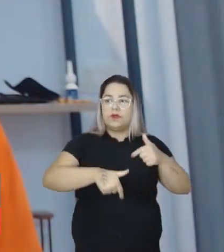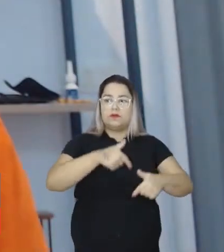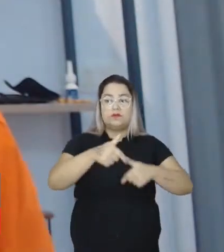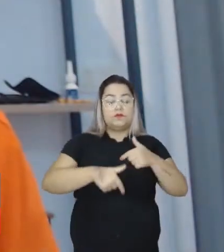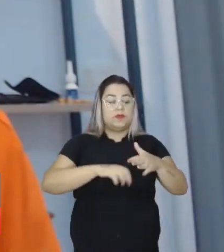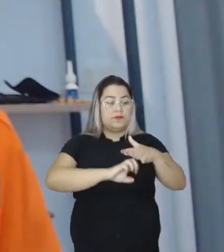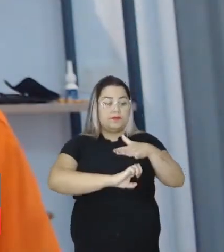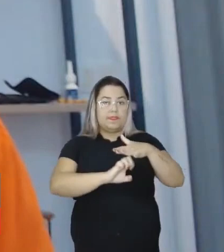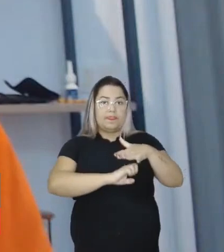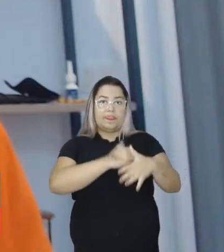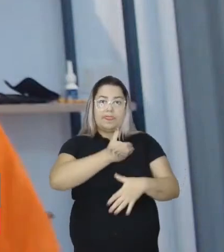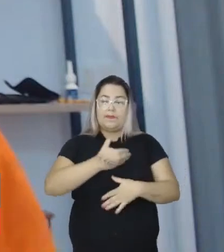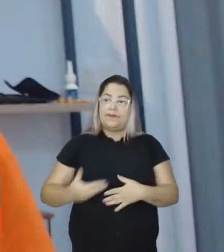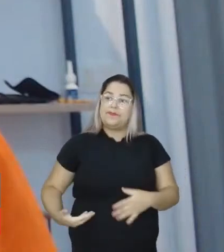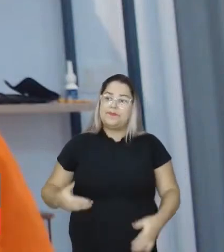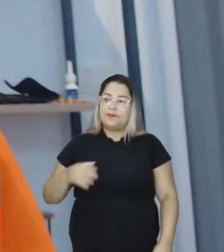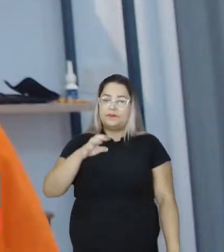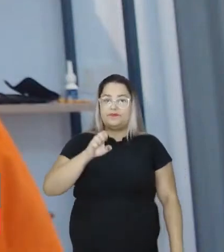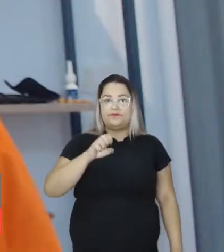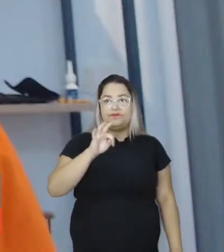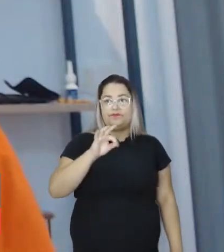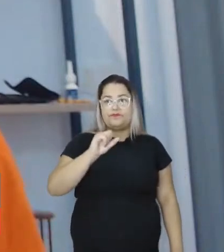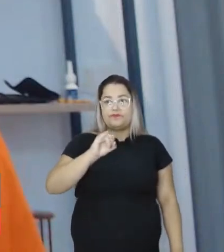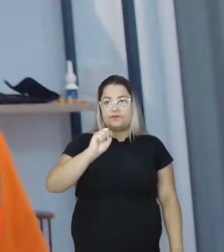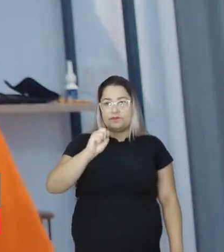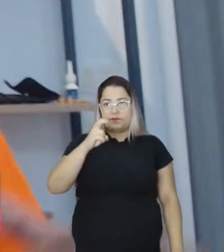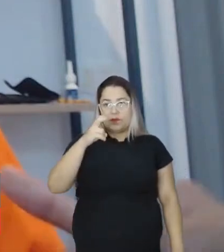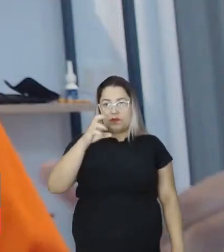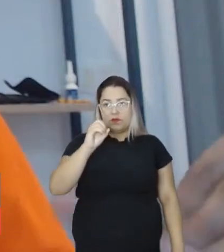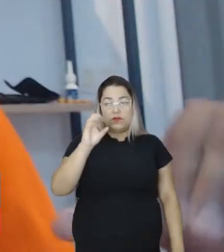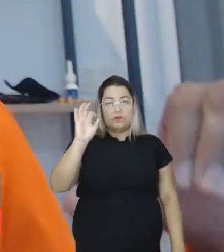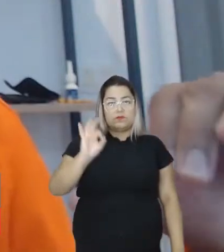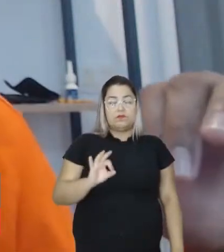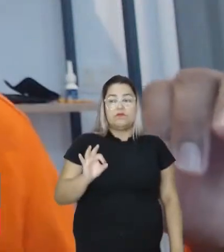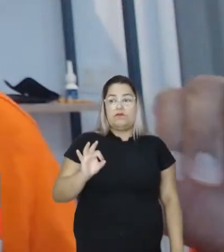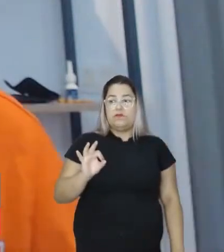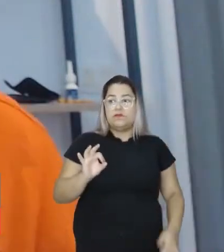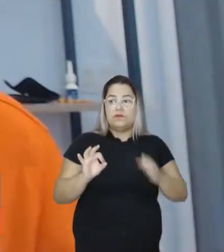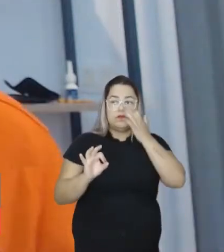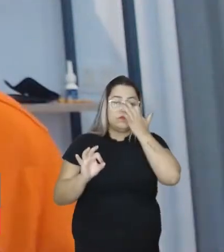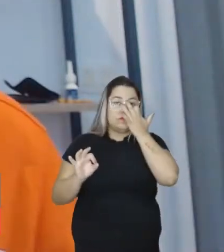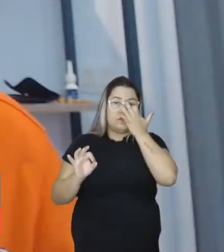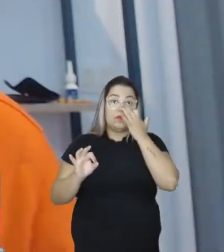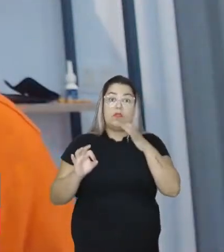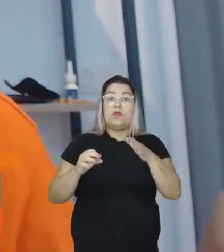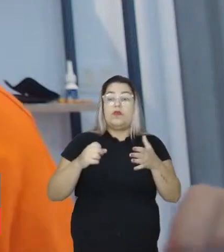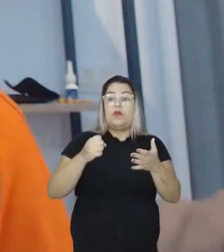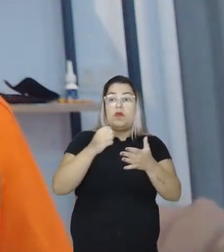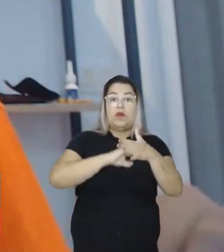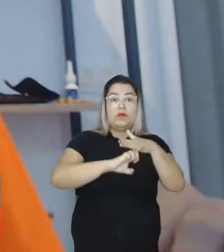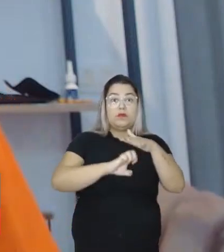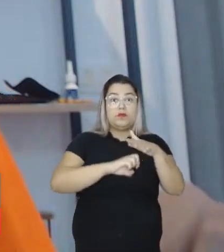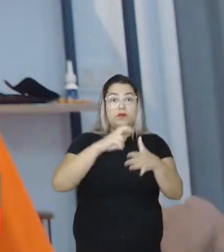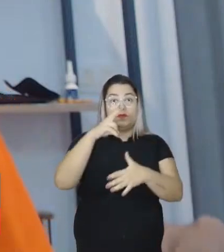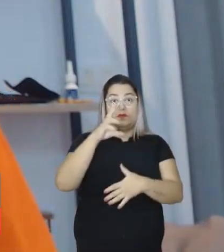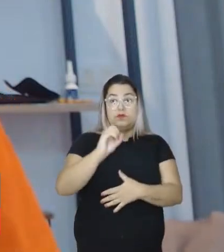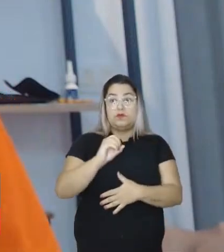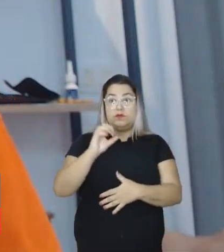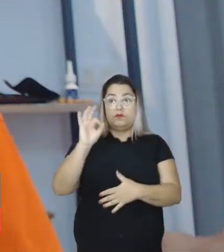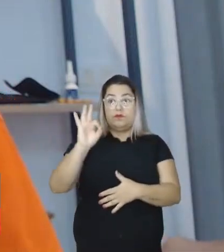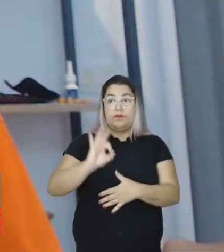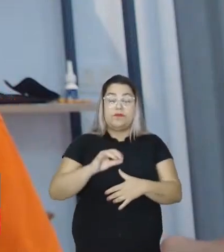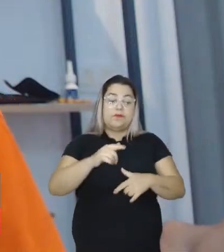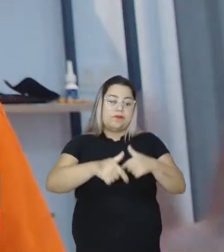de empresas públicas estatais a 50%. Ou seja, 50% a empresa paga e 50% os trabalhadores